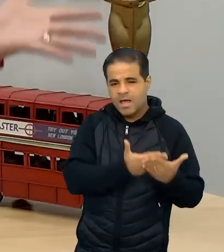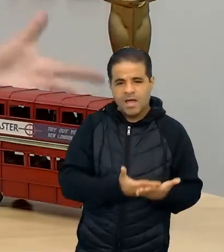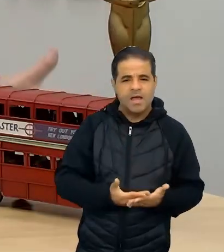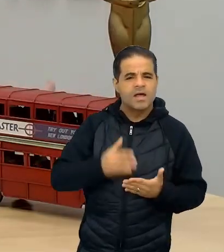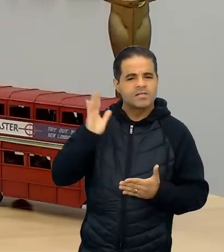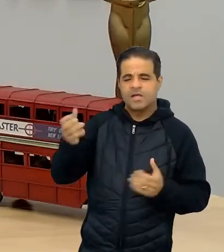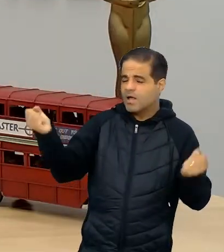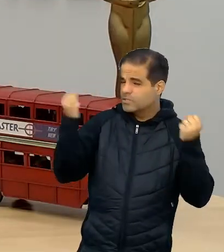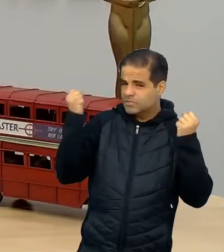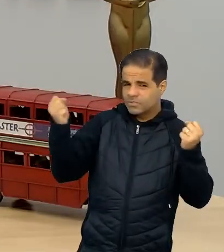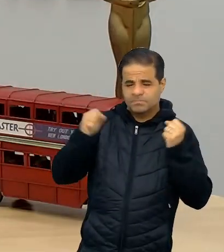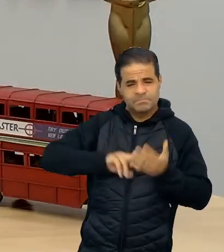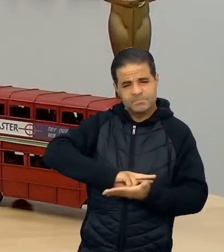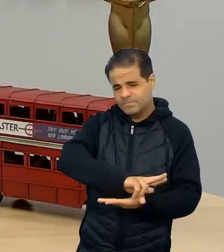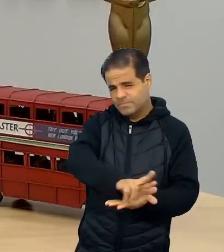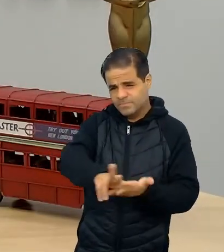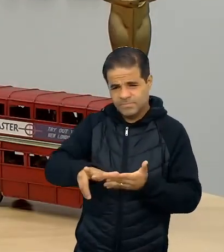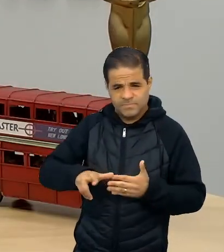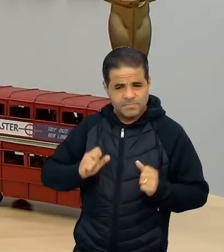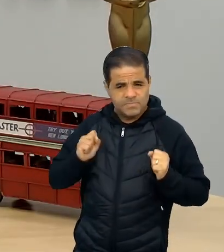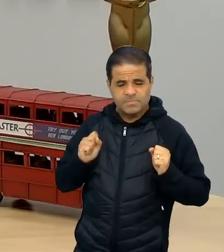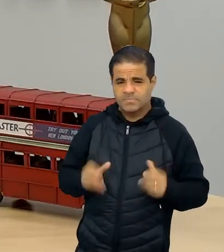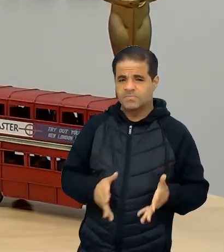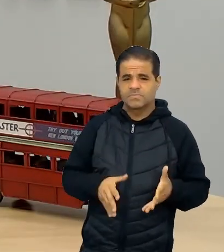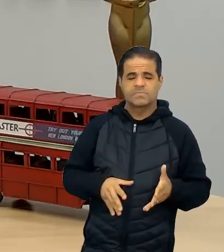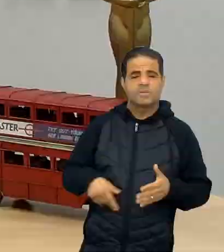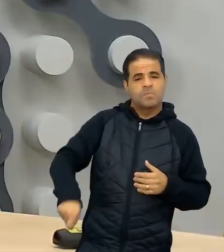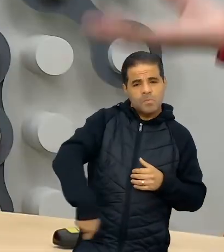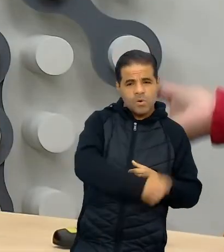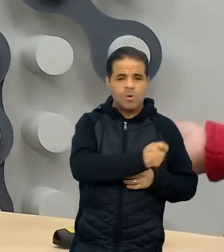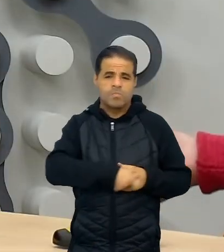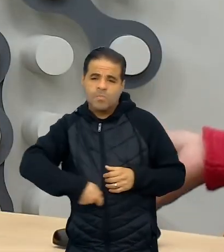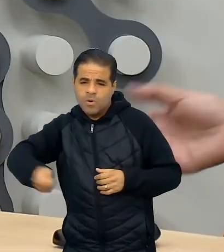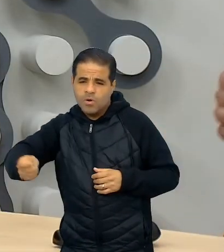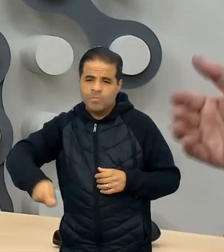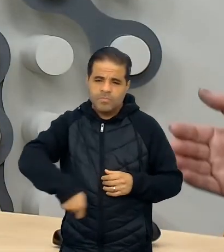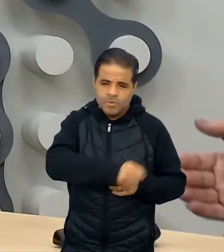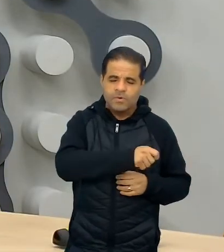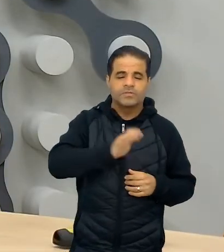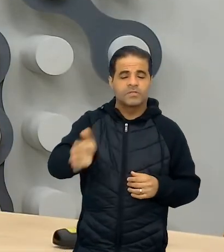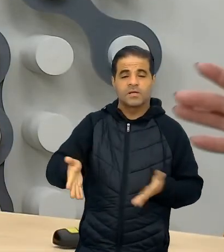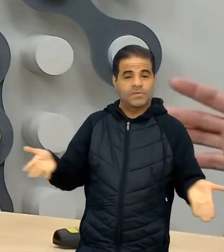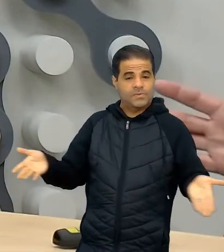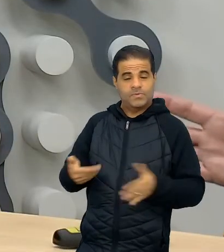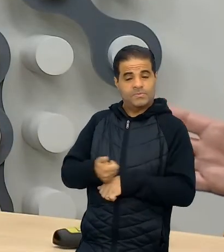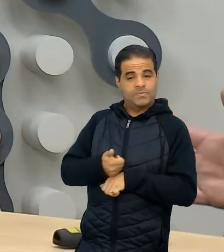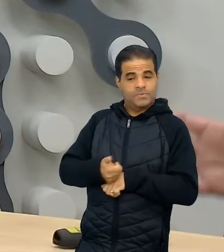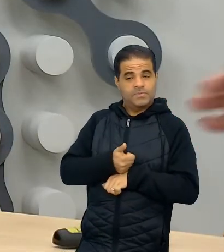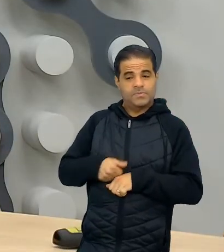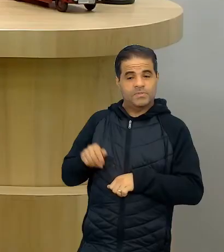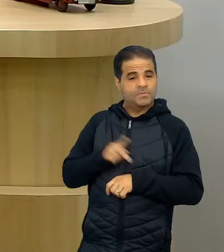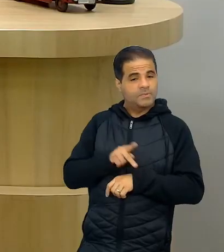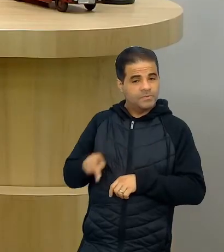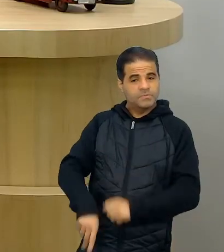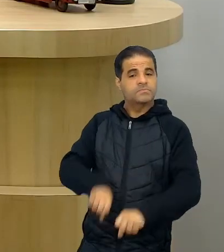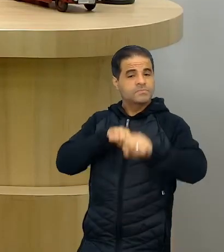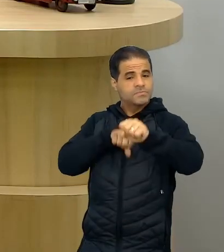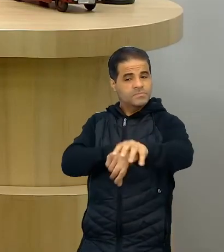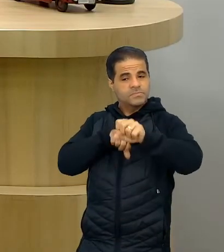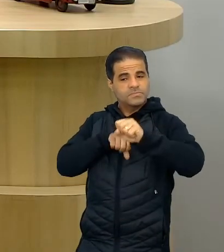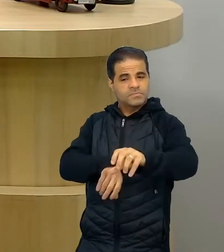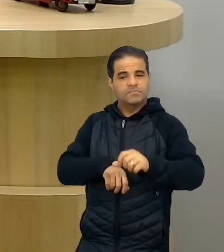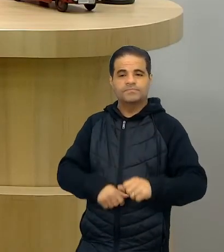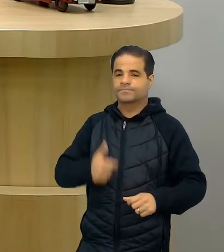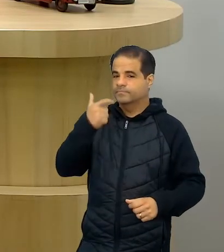foi ginasta, né, Ilana? Já joguei tênis de Já mesa. jogou tênis de mesa e hoje profissional aí, fazendo